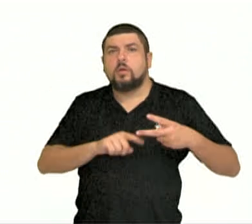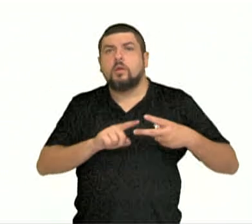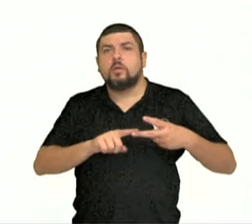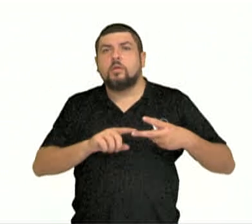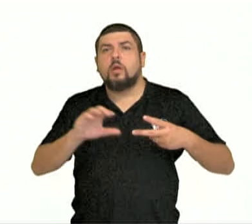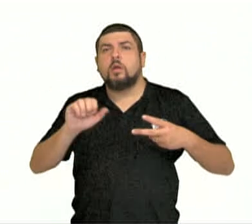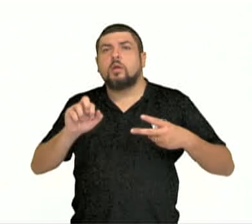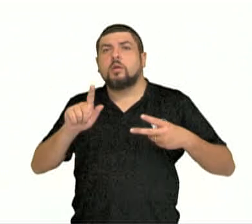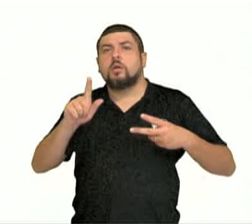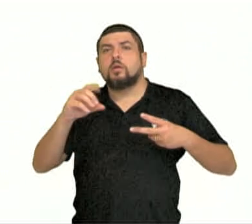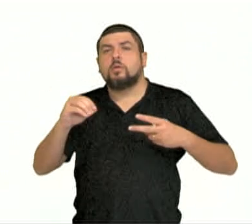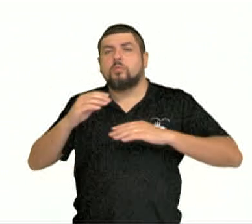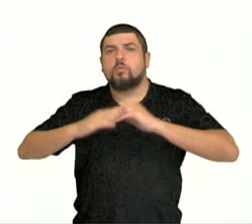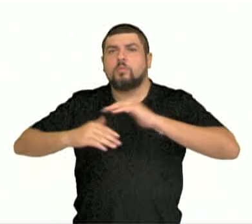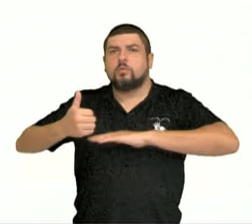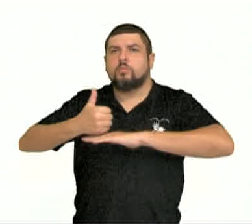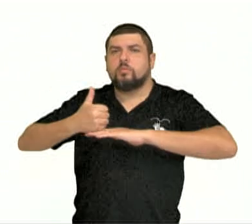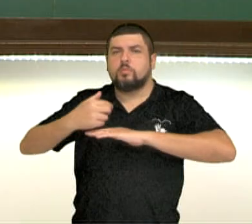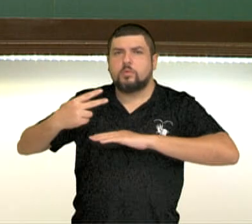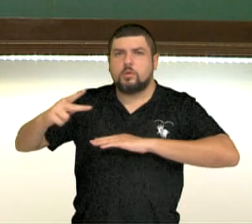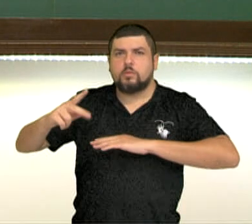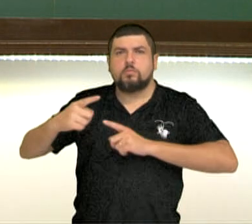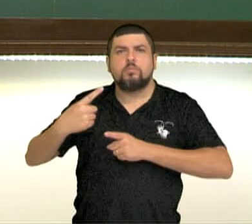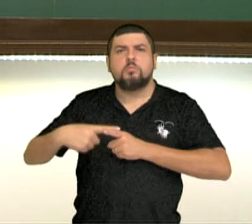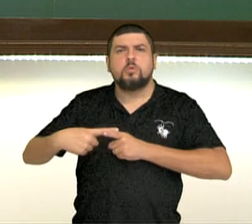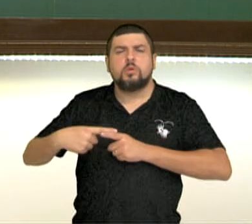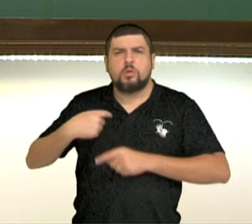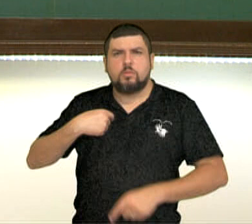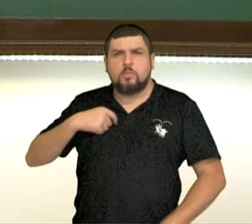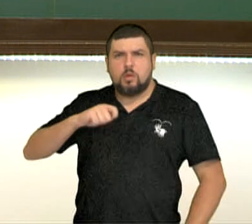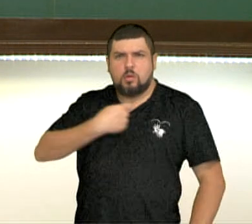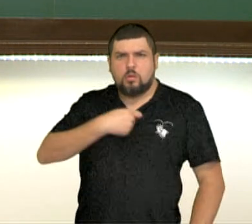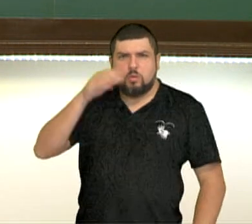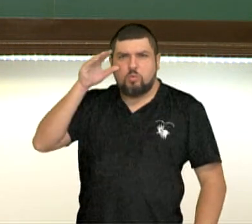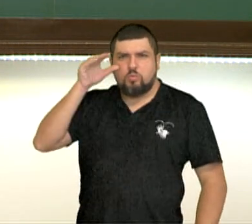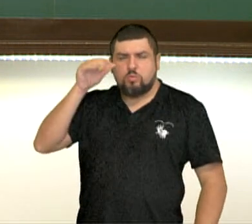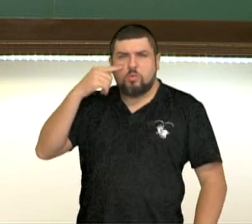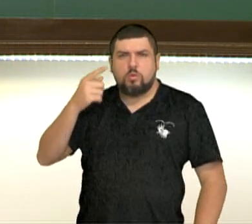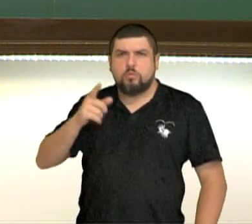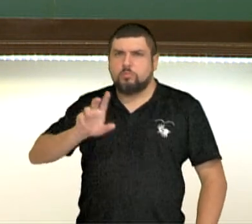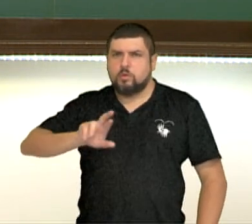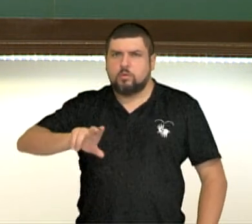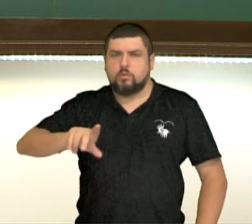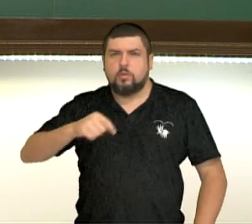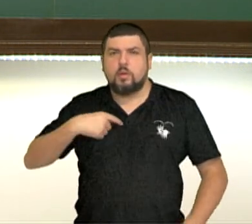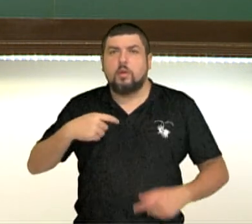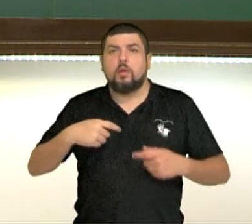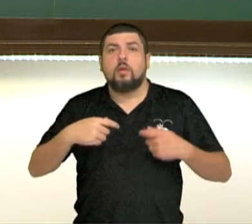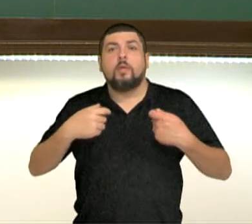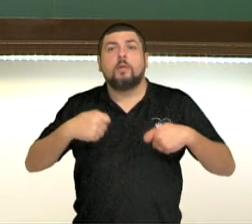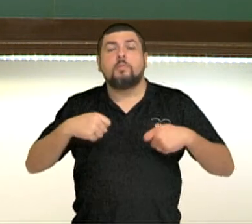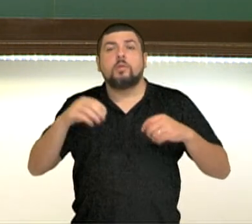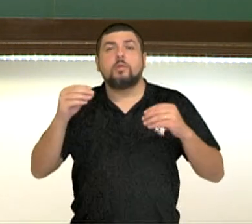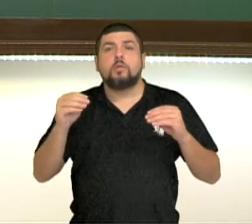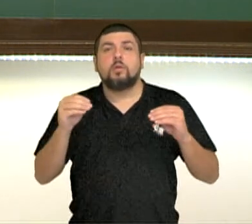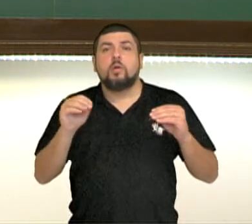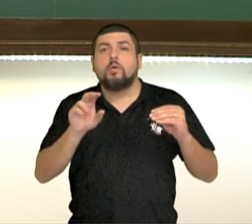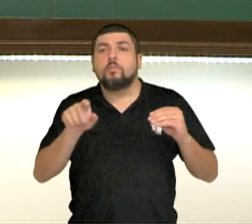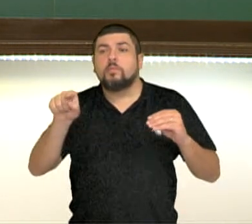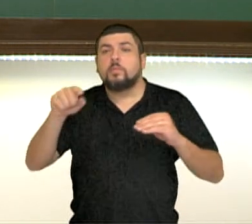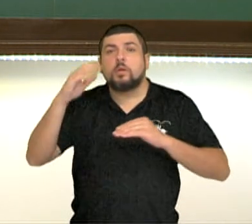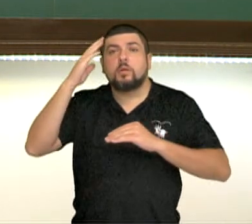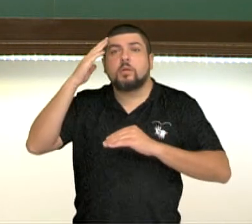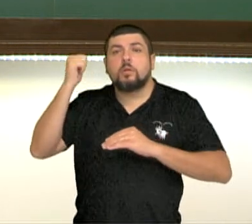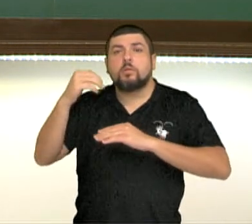ocupa. Por quê? Porque eu sou curioso? Não, porque eu tenho que usar o pronome de tratamento, tenho que